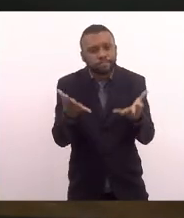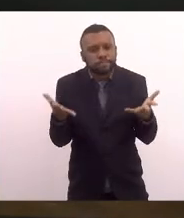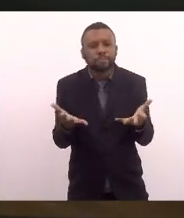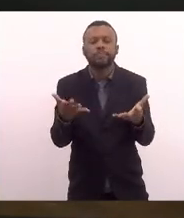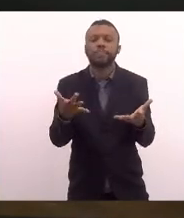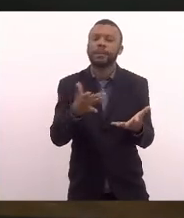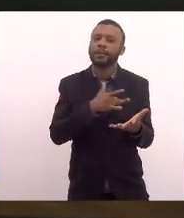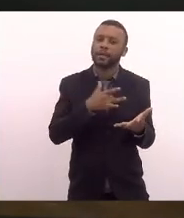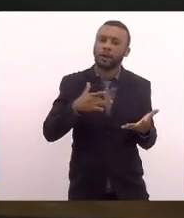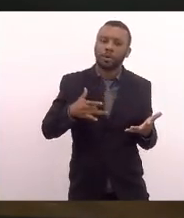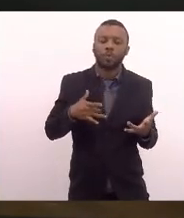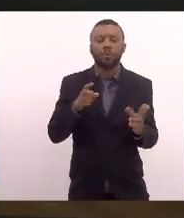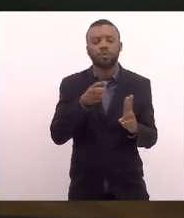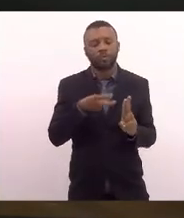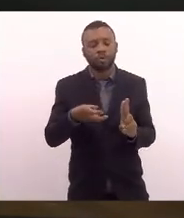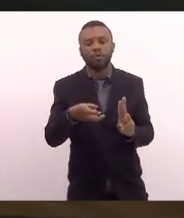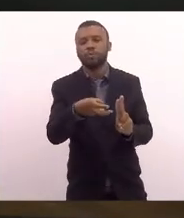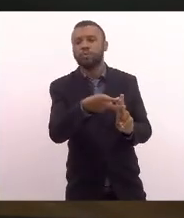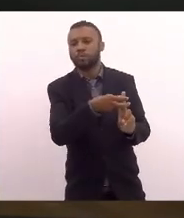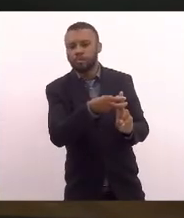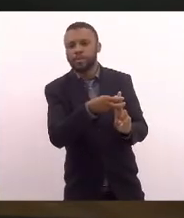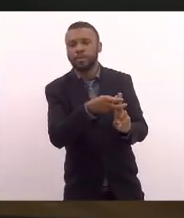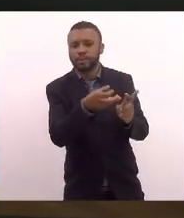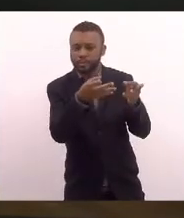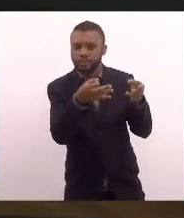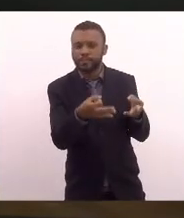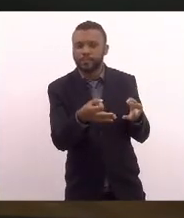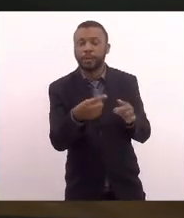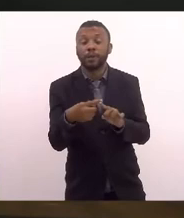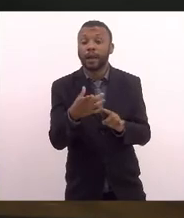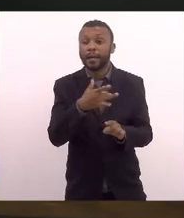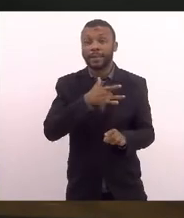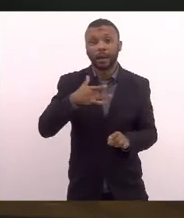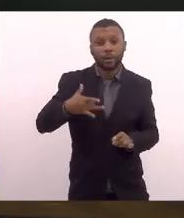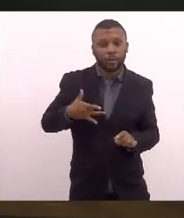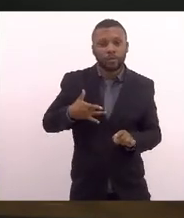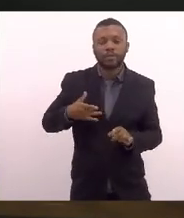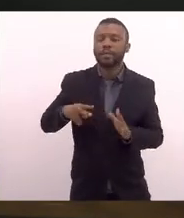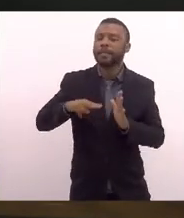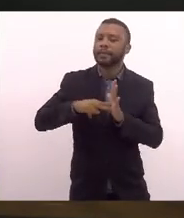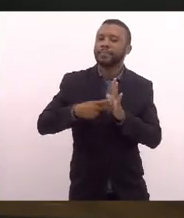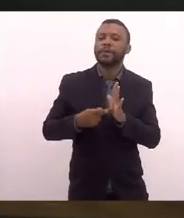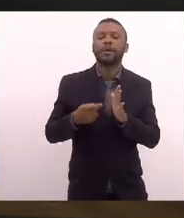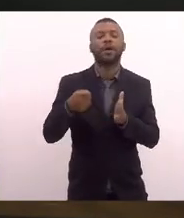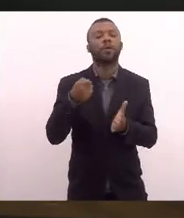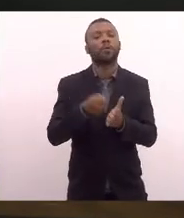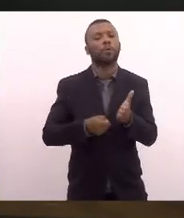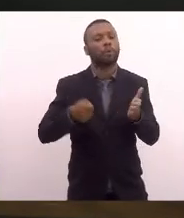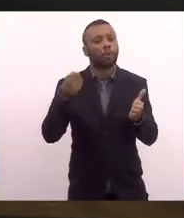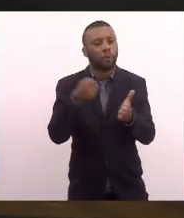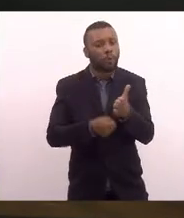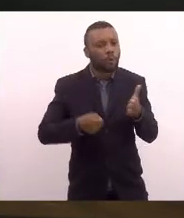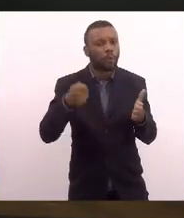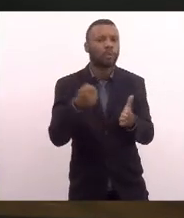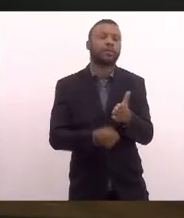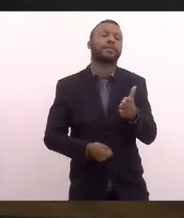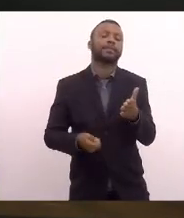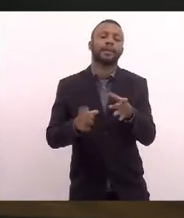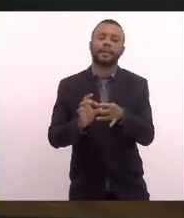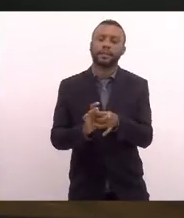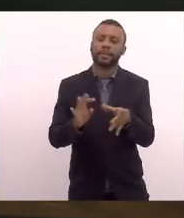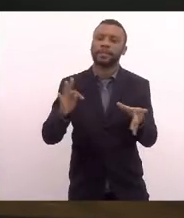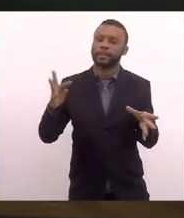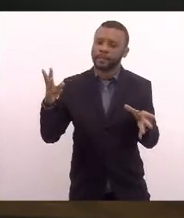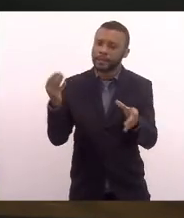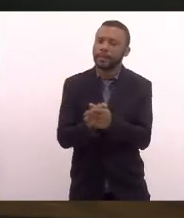fortalecer o Sistema Único de Saúde, porque saúde é luta, saúde é